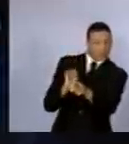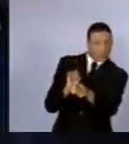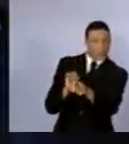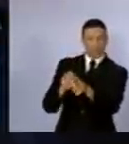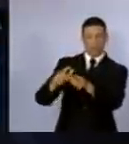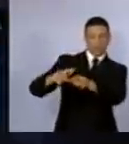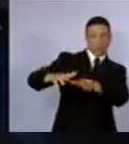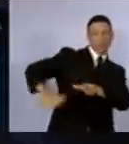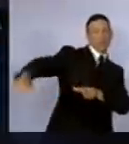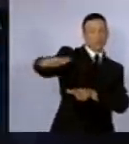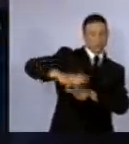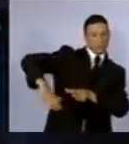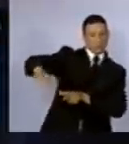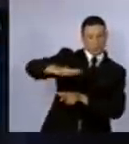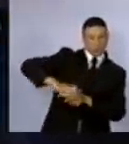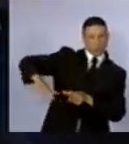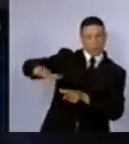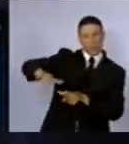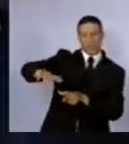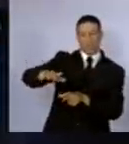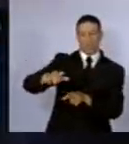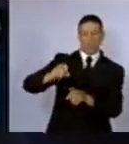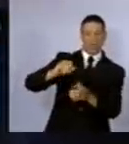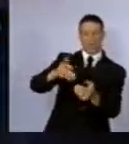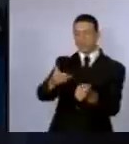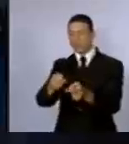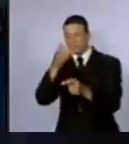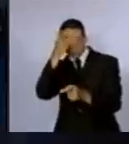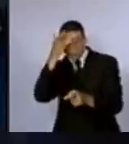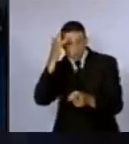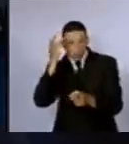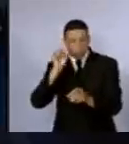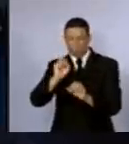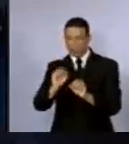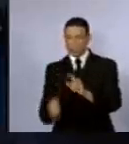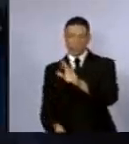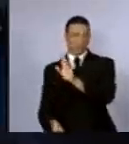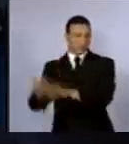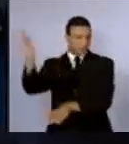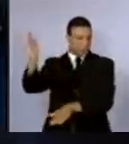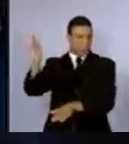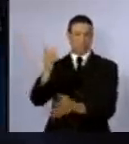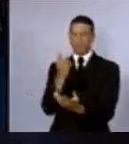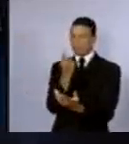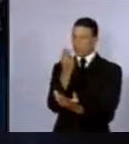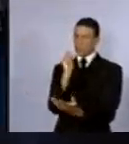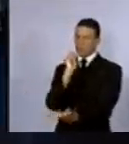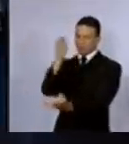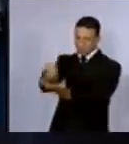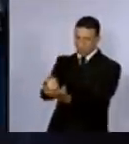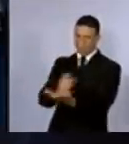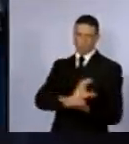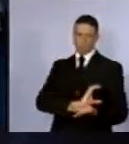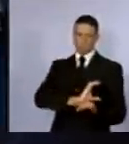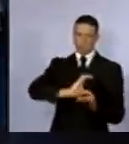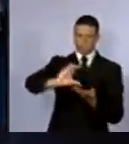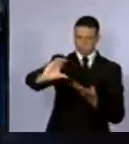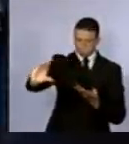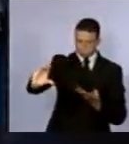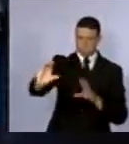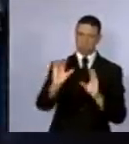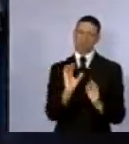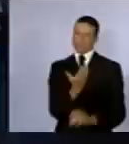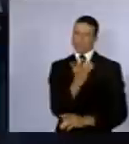algum espaço. Então, existe uma indenização, a pessoa vai ter que sair dali. Claro, existe toda